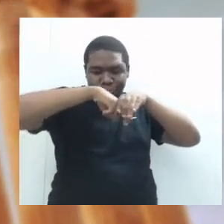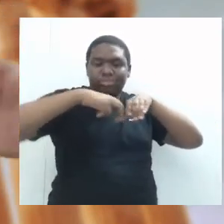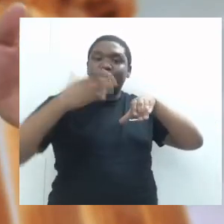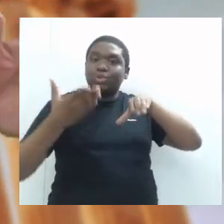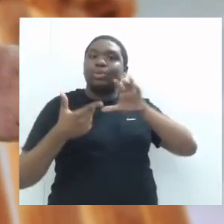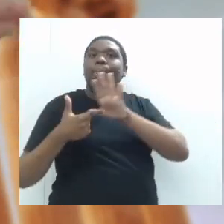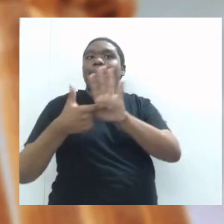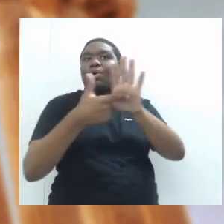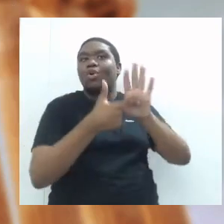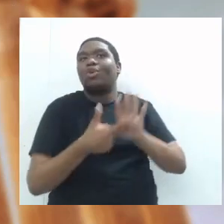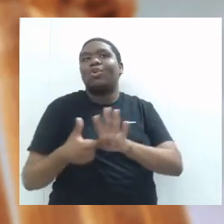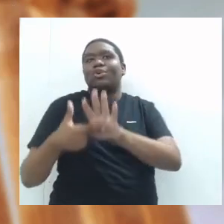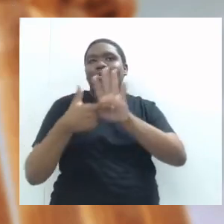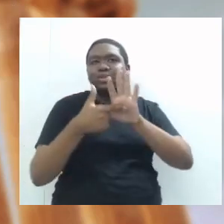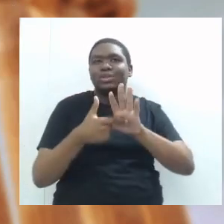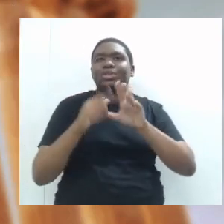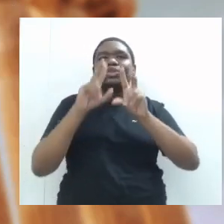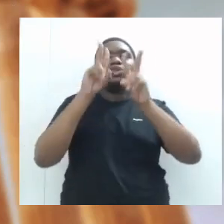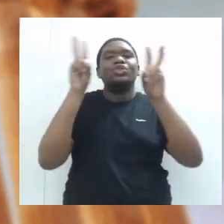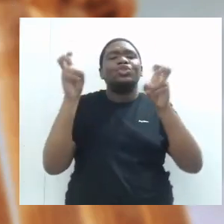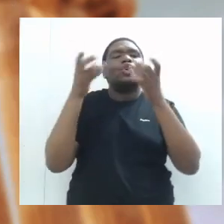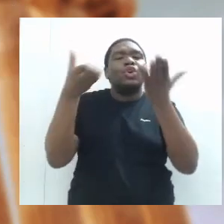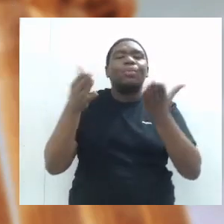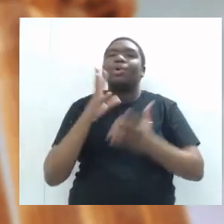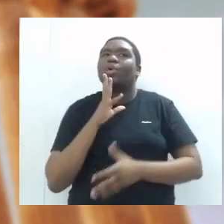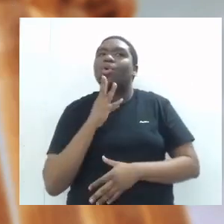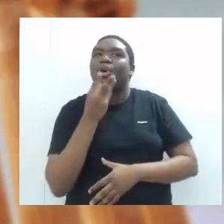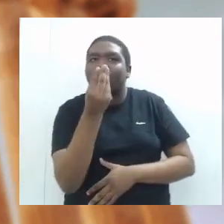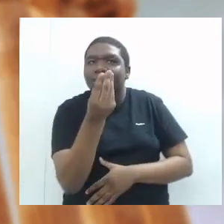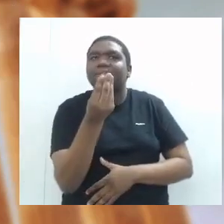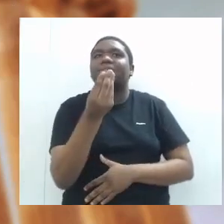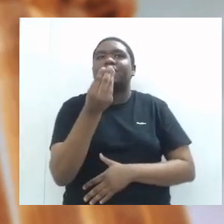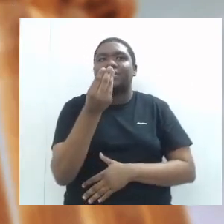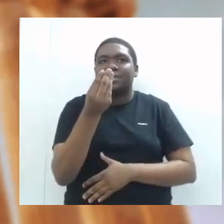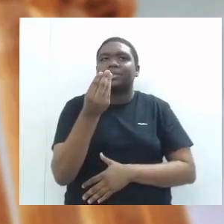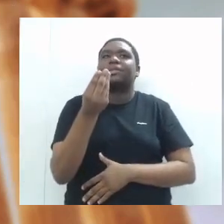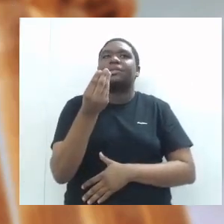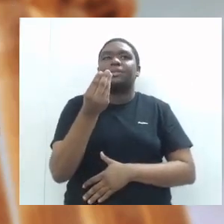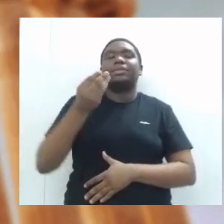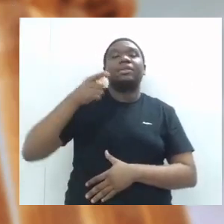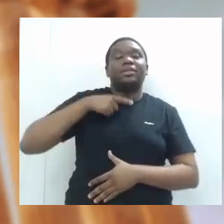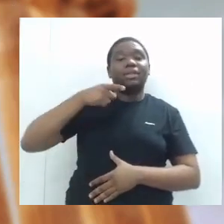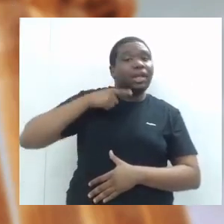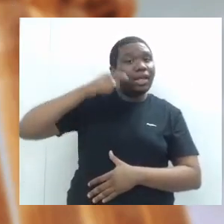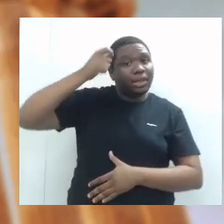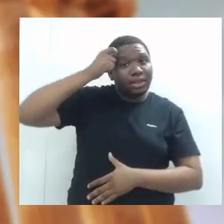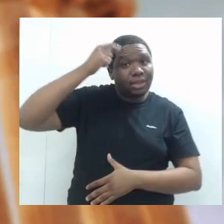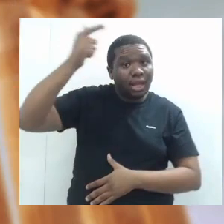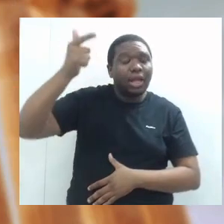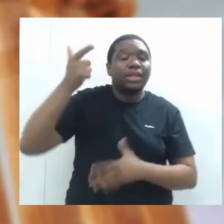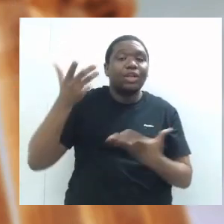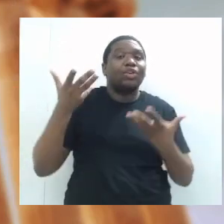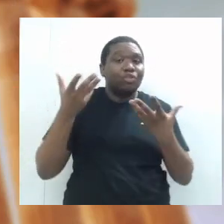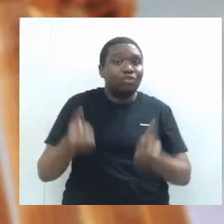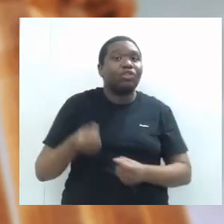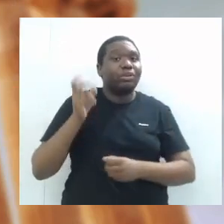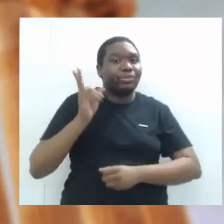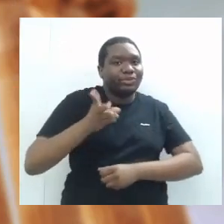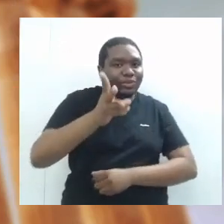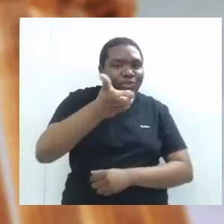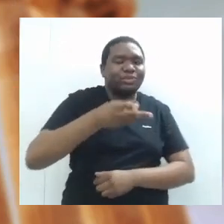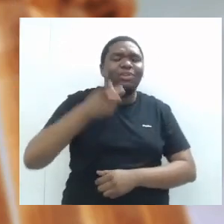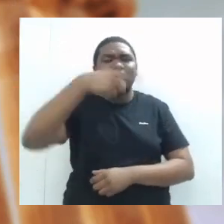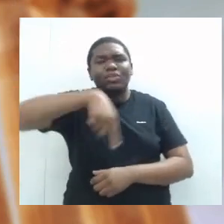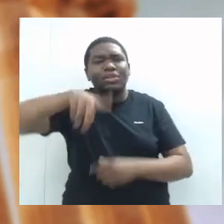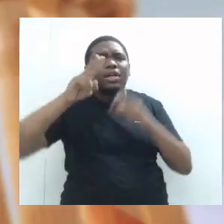mostra justamente sobre o conhecimento, a questão da ideia. E vamos adiante. Olhem aqui